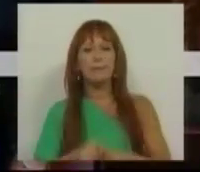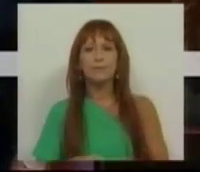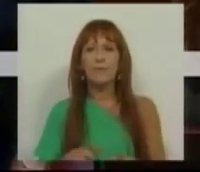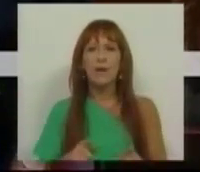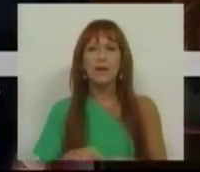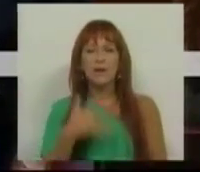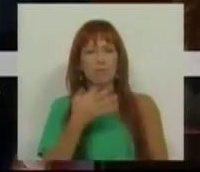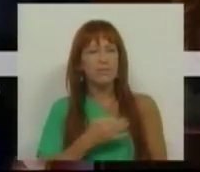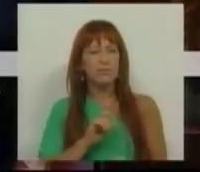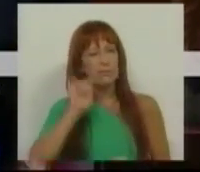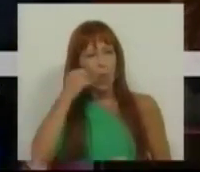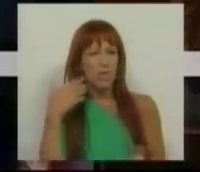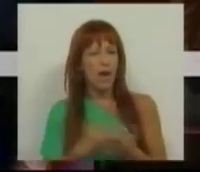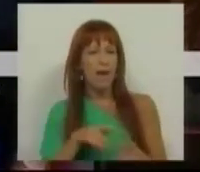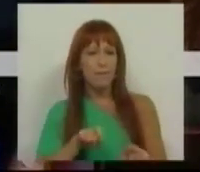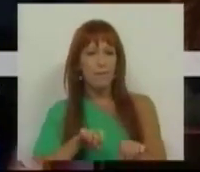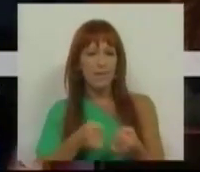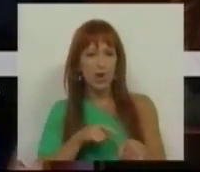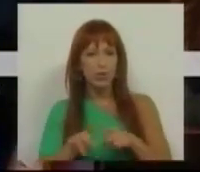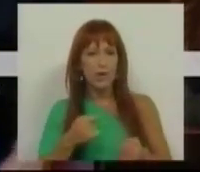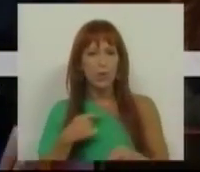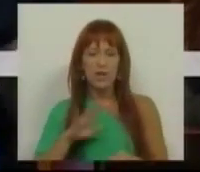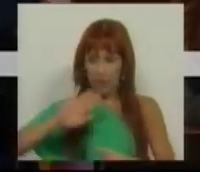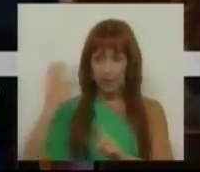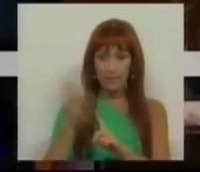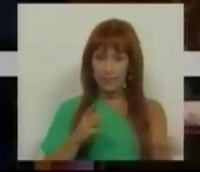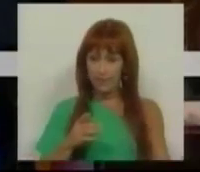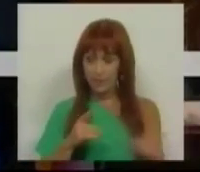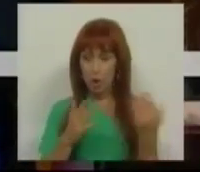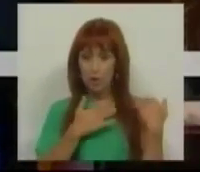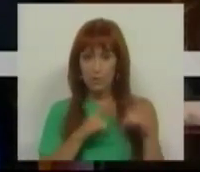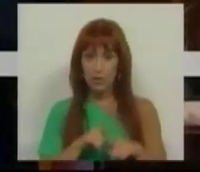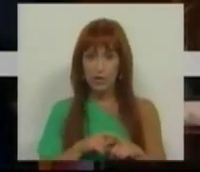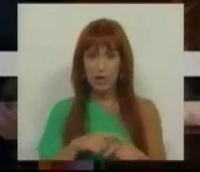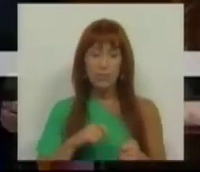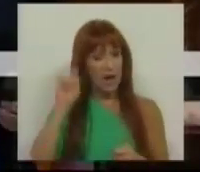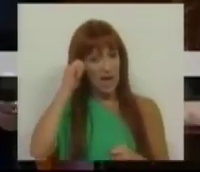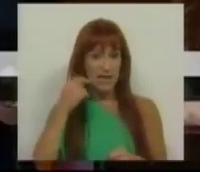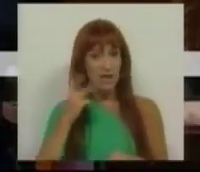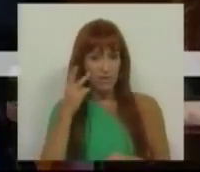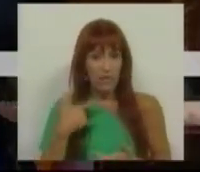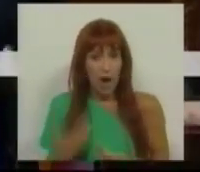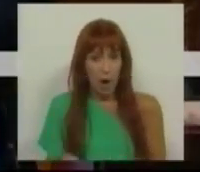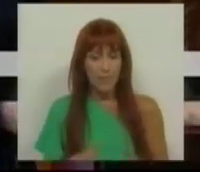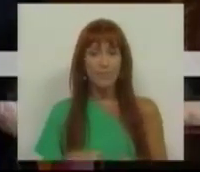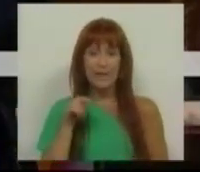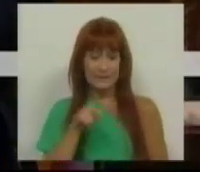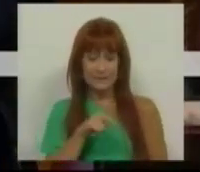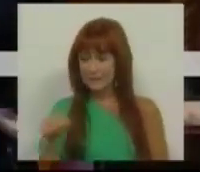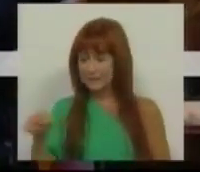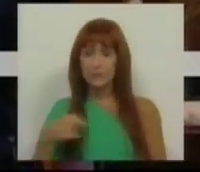tem desacreditado os partidos políticos e que os tem condenado aos responsáveis pela crise que vivemos. E, nesse